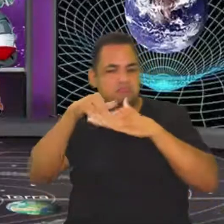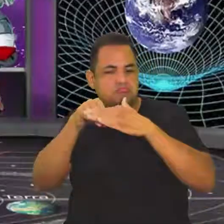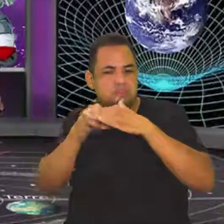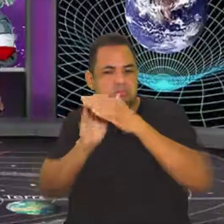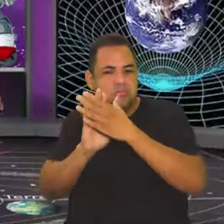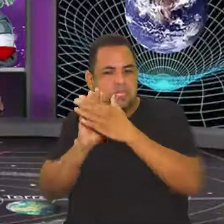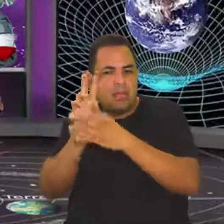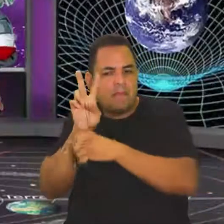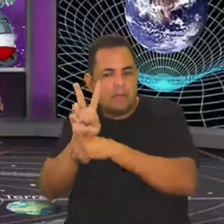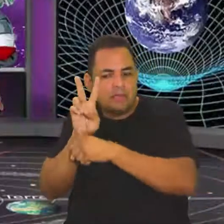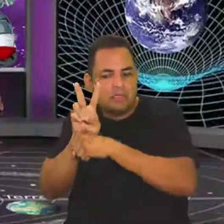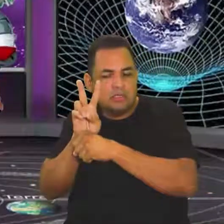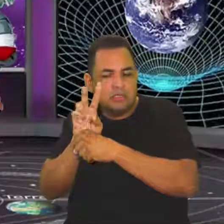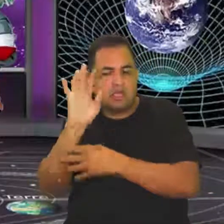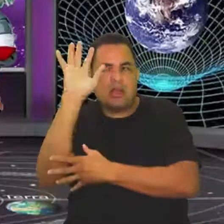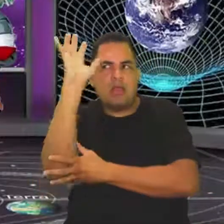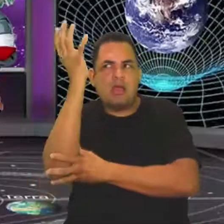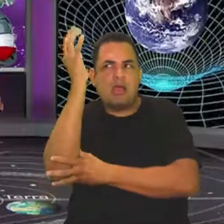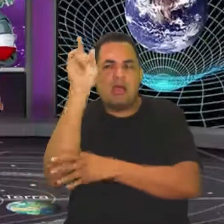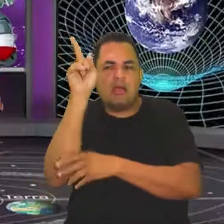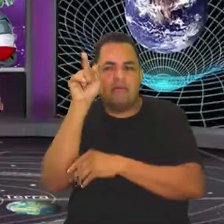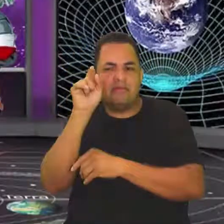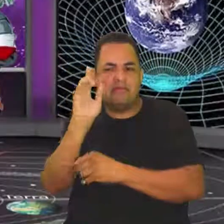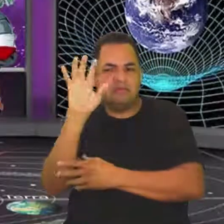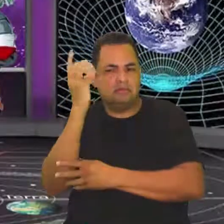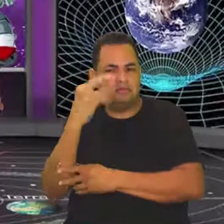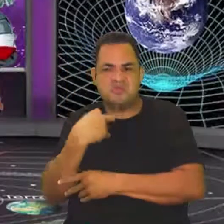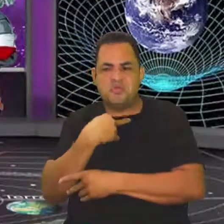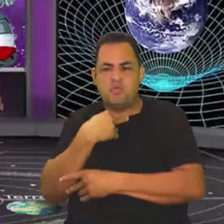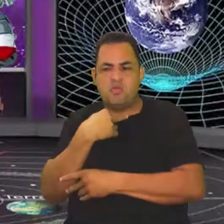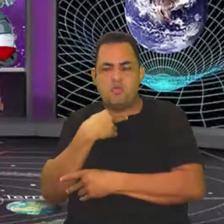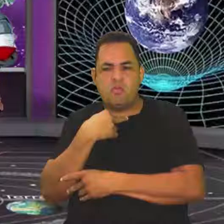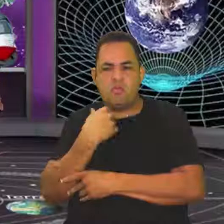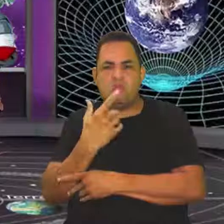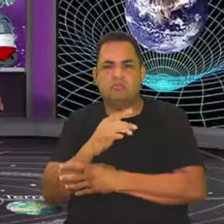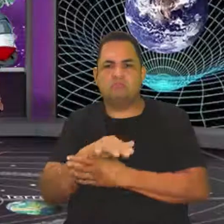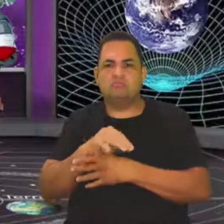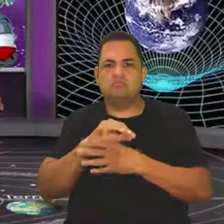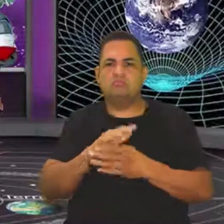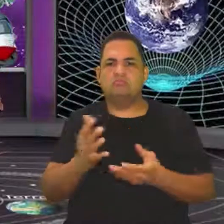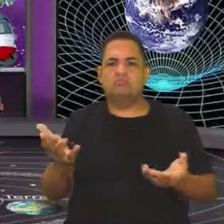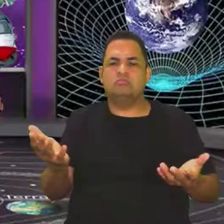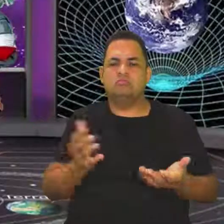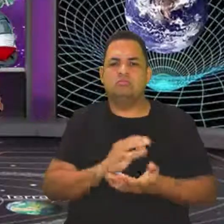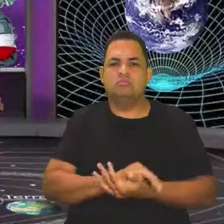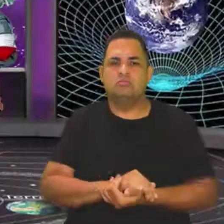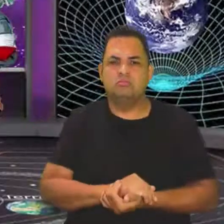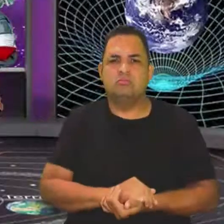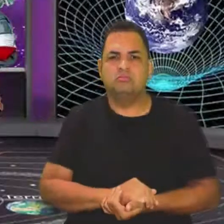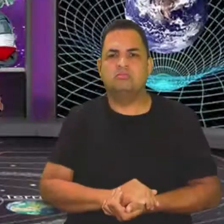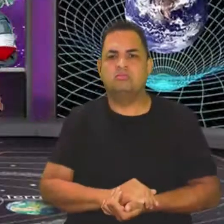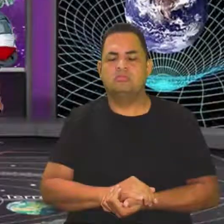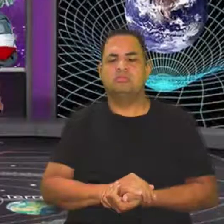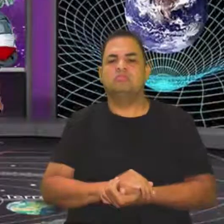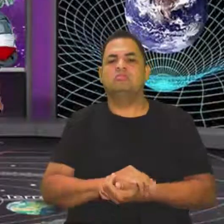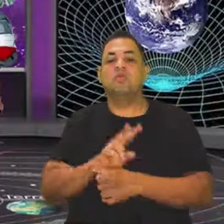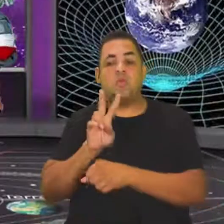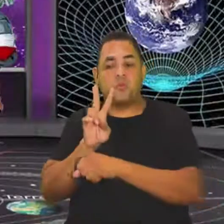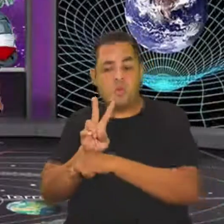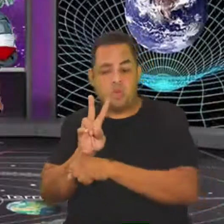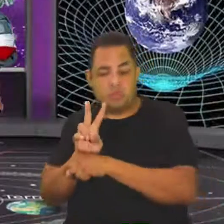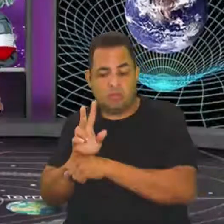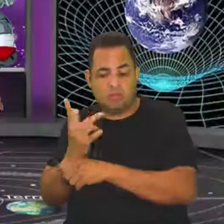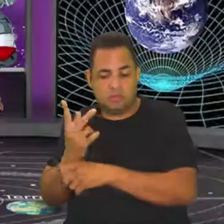se fosse praticamente um para-raio, vai atrair, não ficar no estampado também, sempre procurar abrigo, principalmente ir